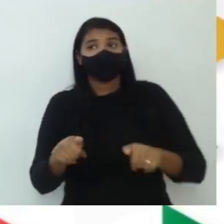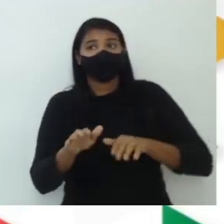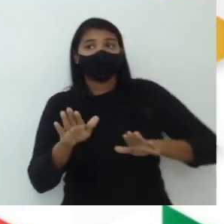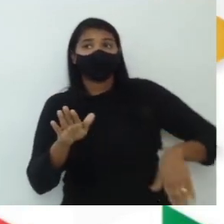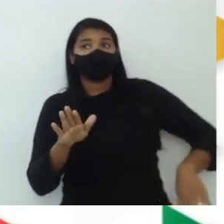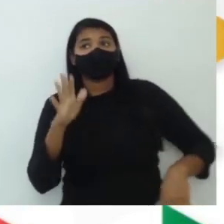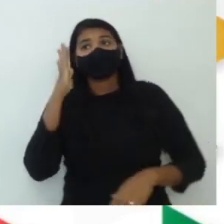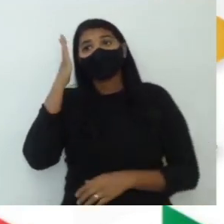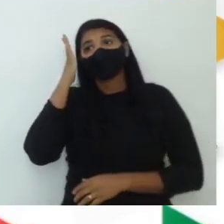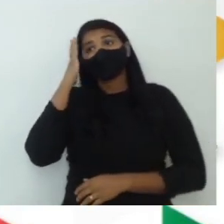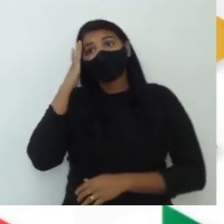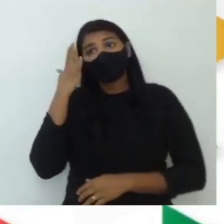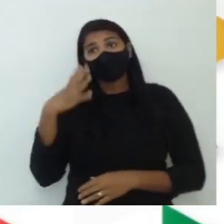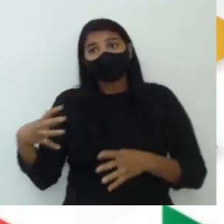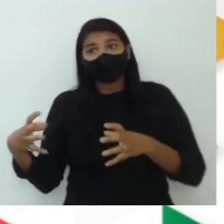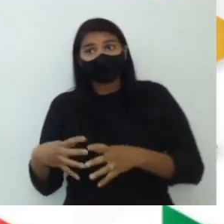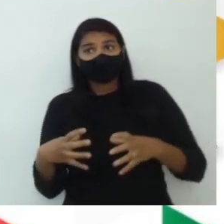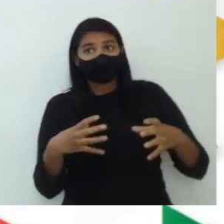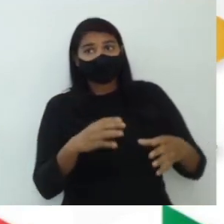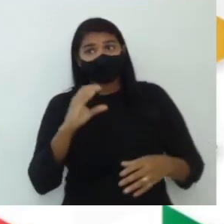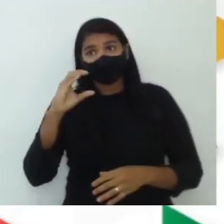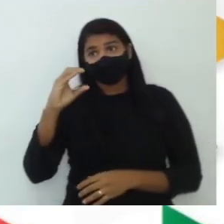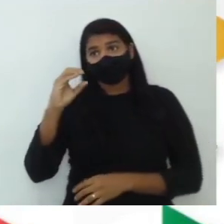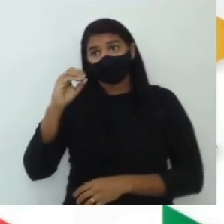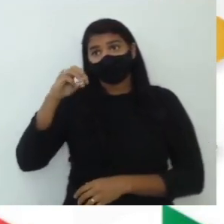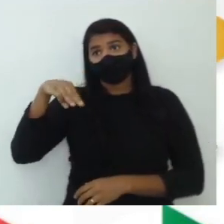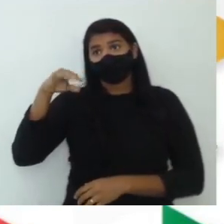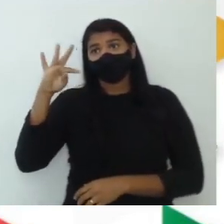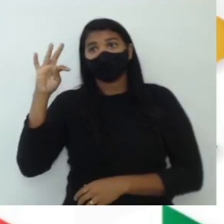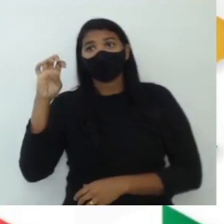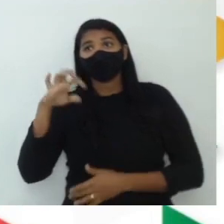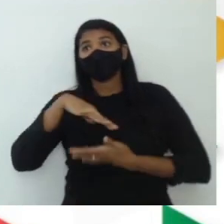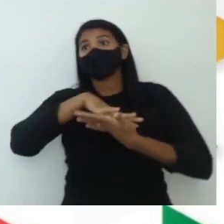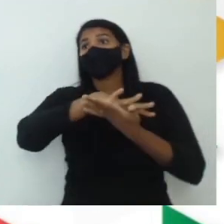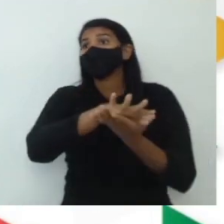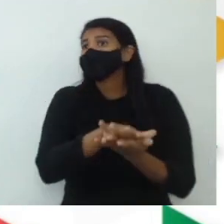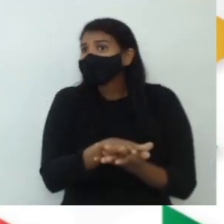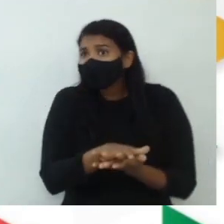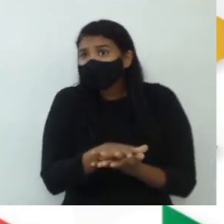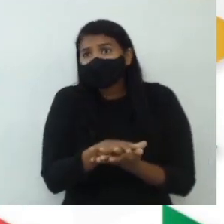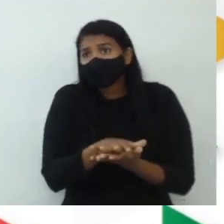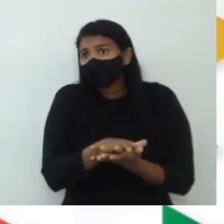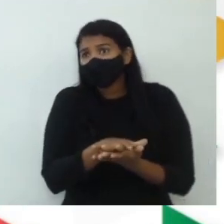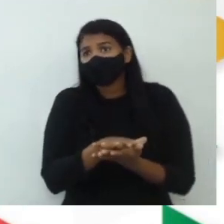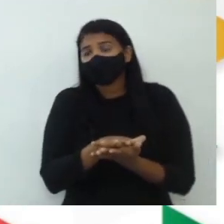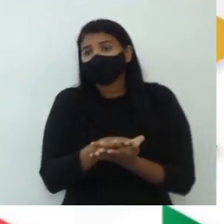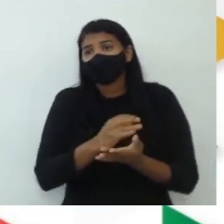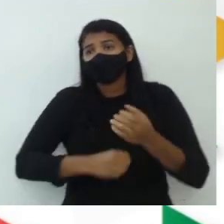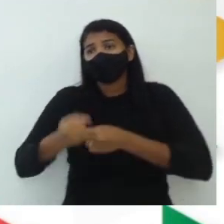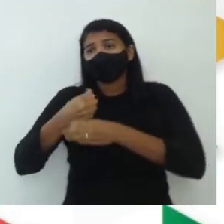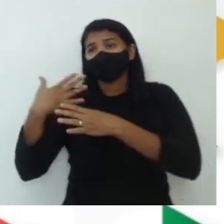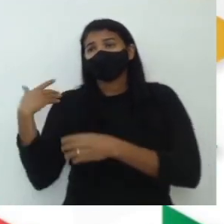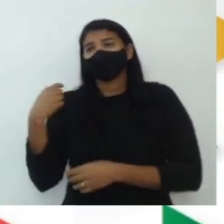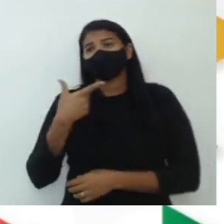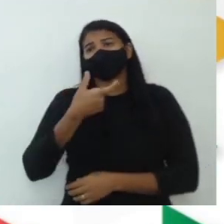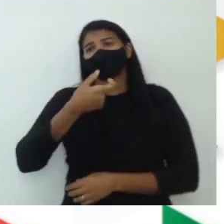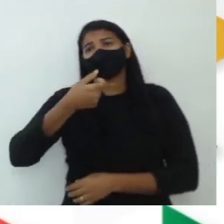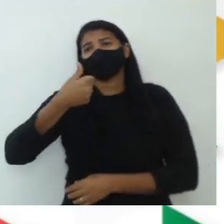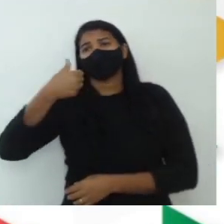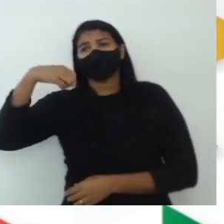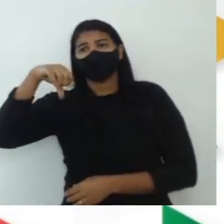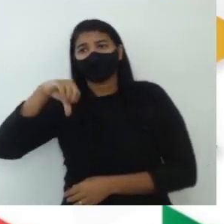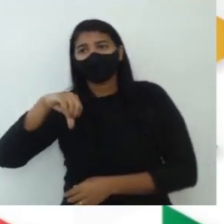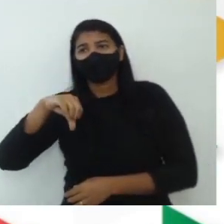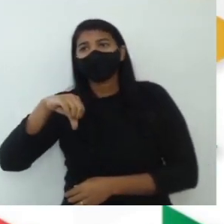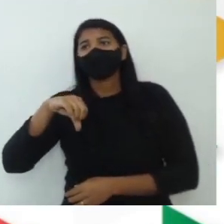tínhamos comitês que existiam, que foram destruídos em 2019, esses comitês foram